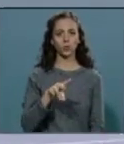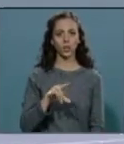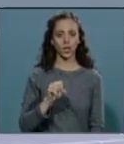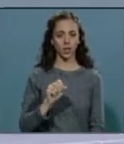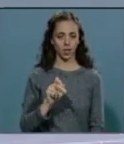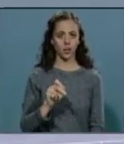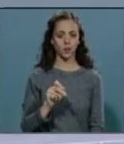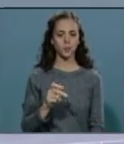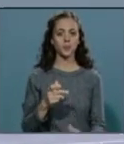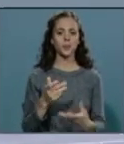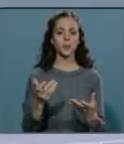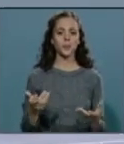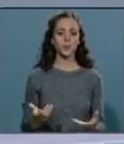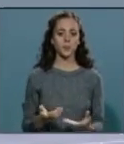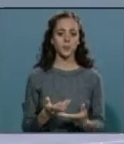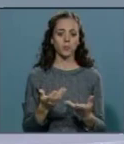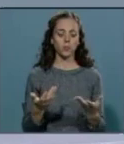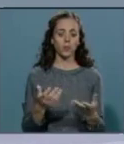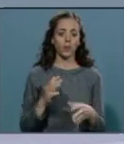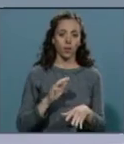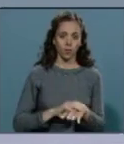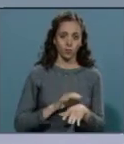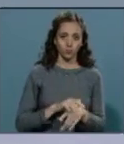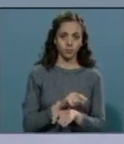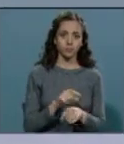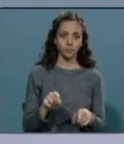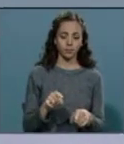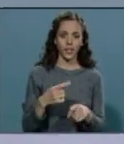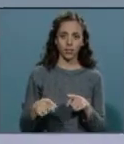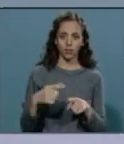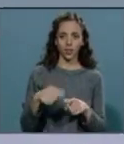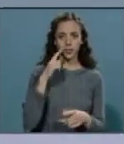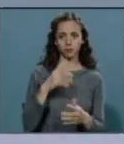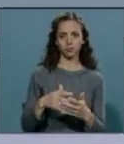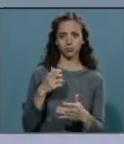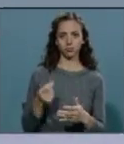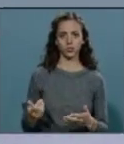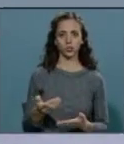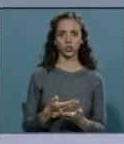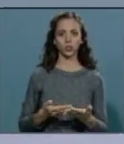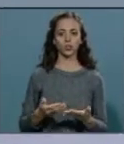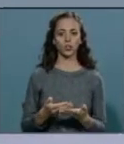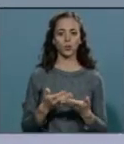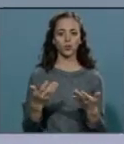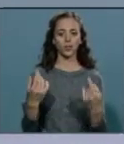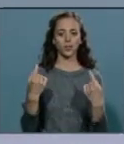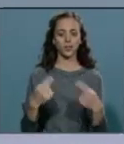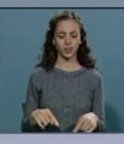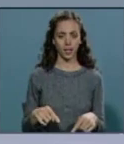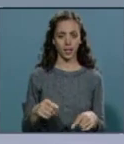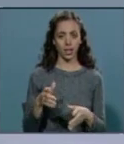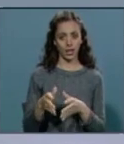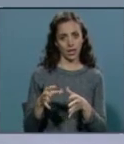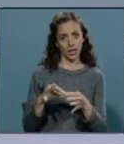liga e porventura a diferença do impacto económico que que tem